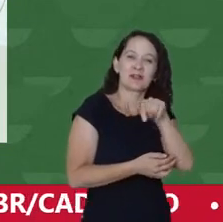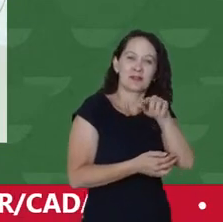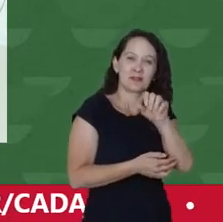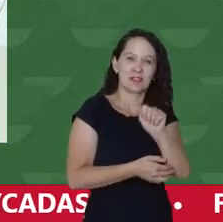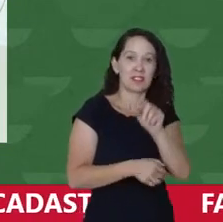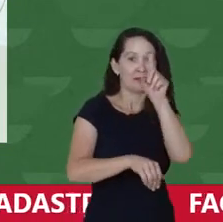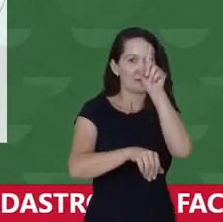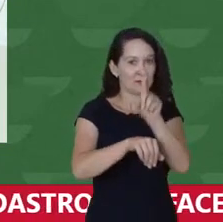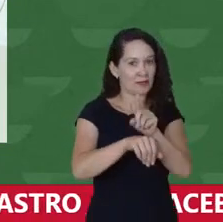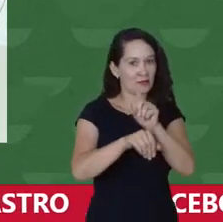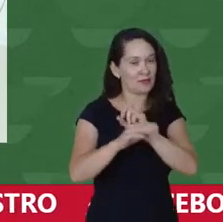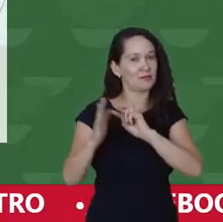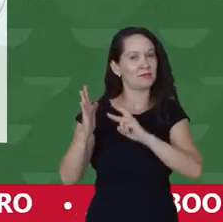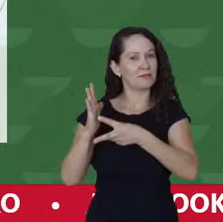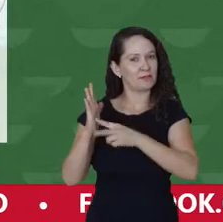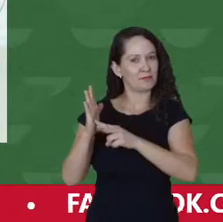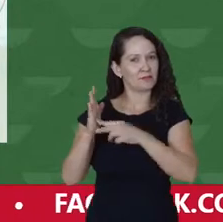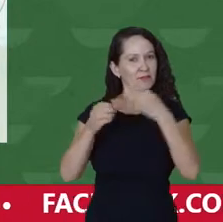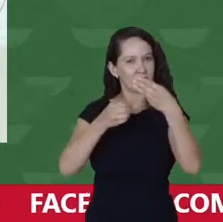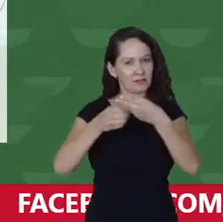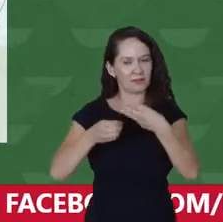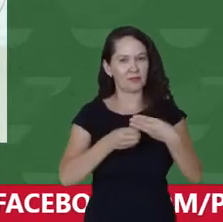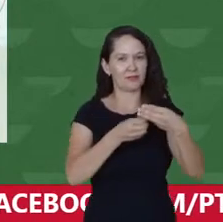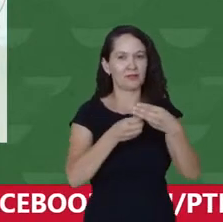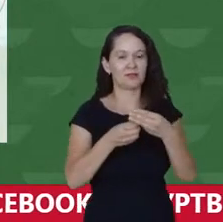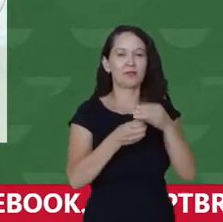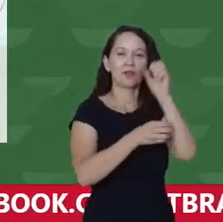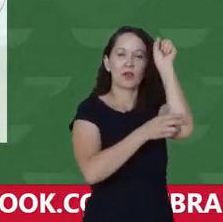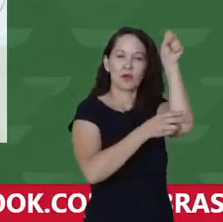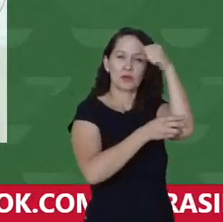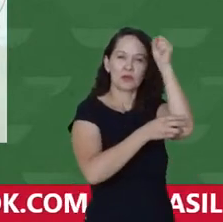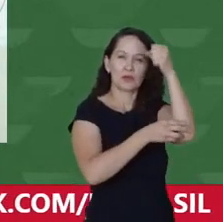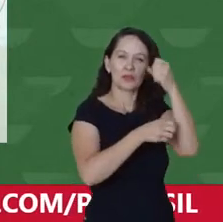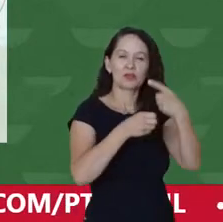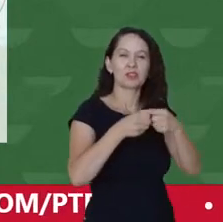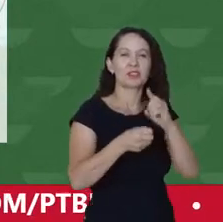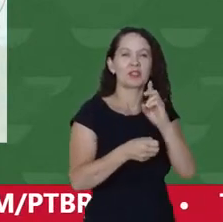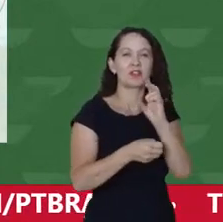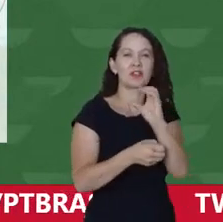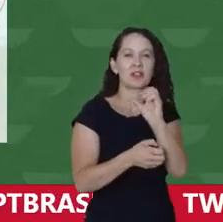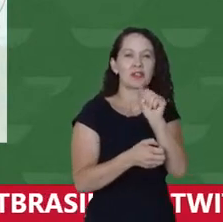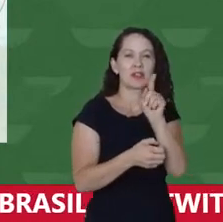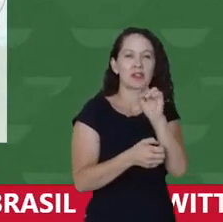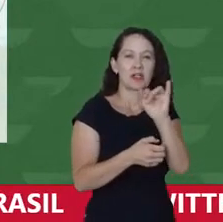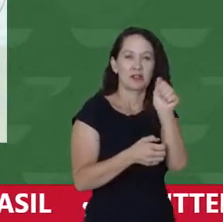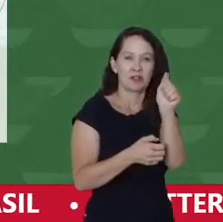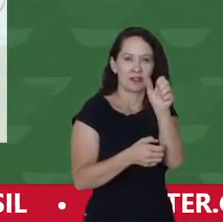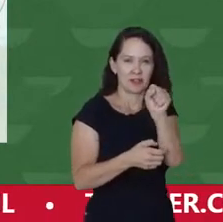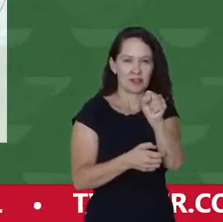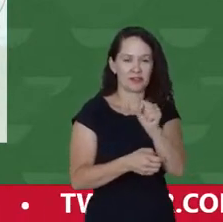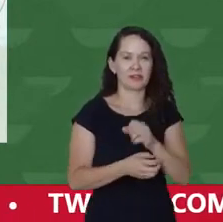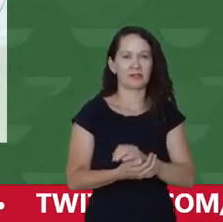da direção do Sindicato dos Municipários de Caxias do Sul, do Rio Grande do Sul. Silvana.